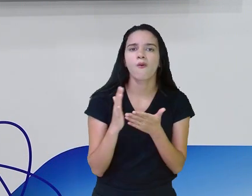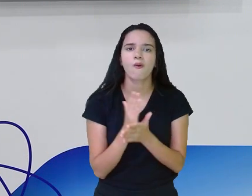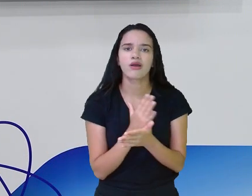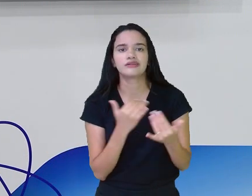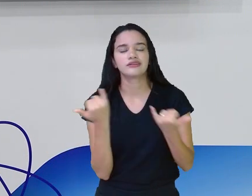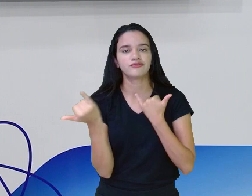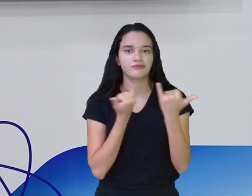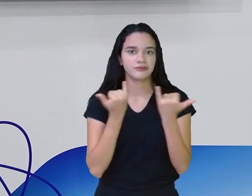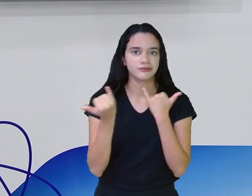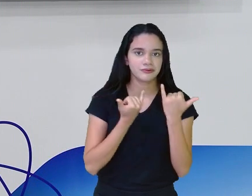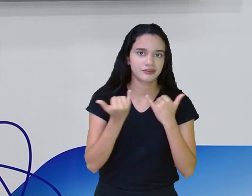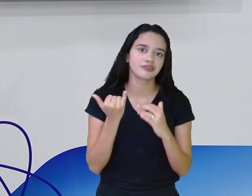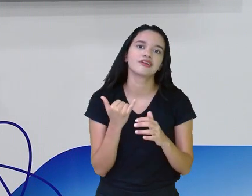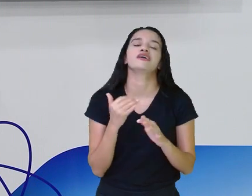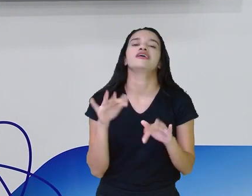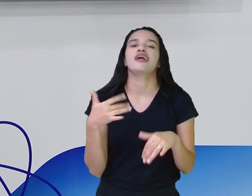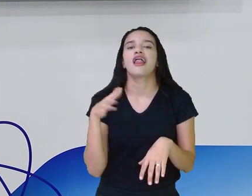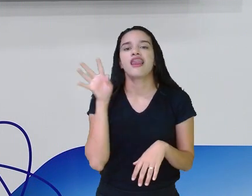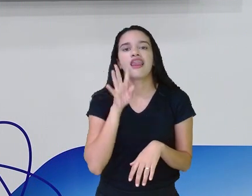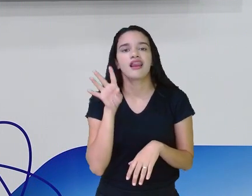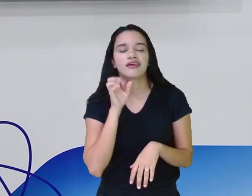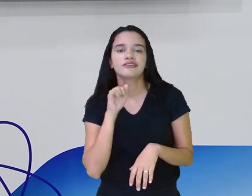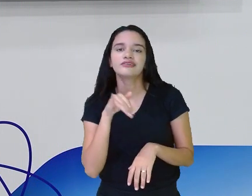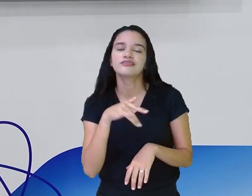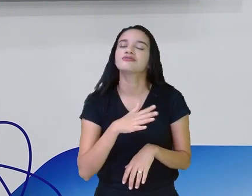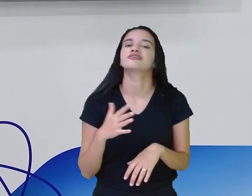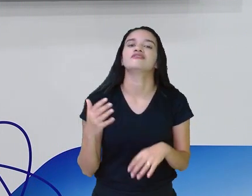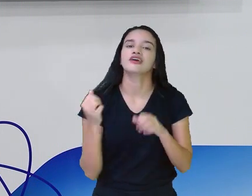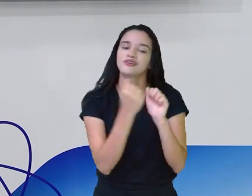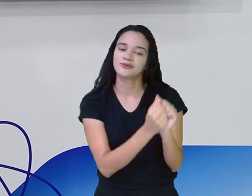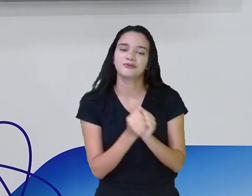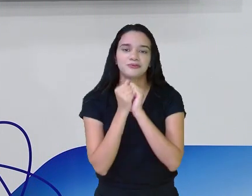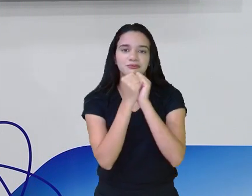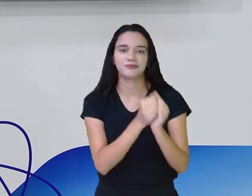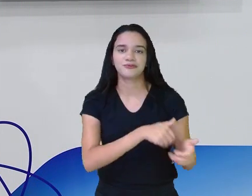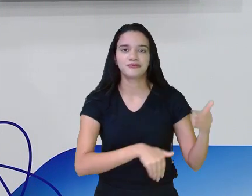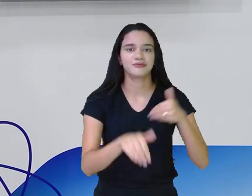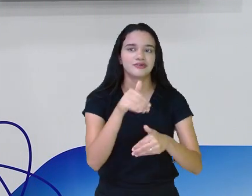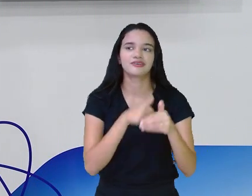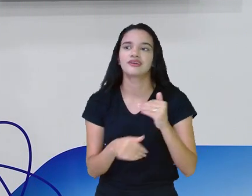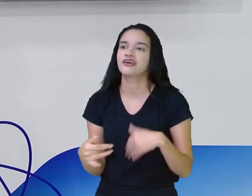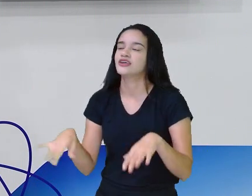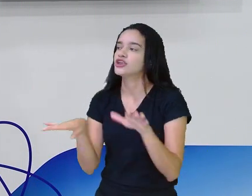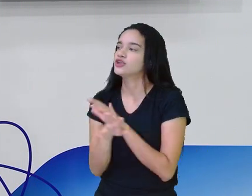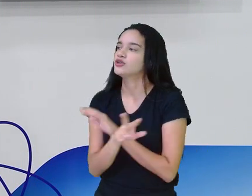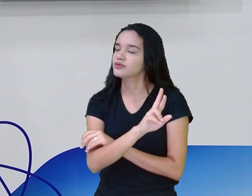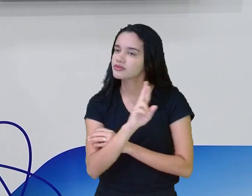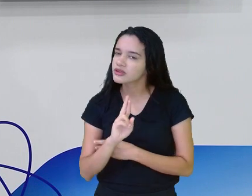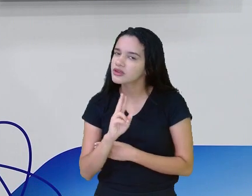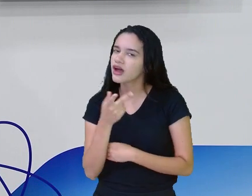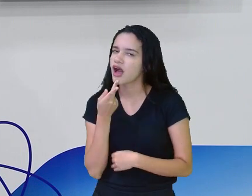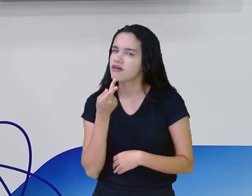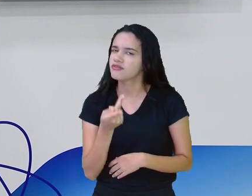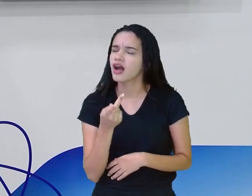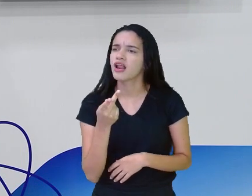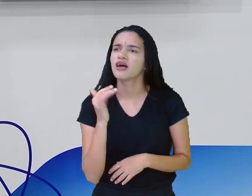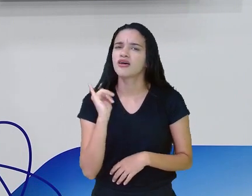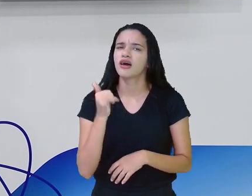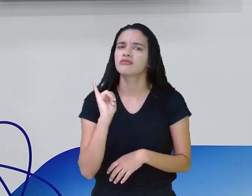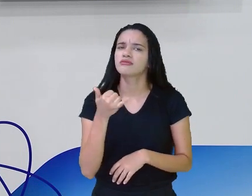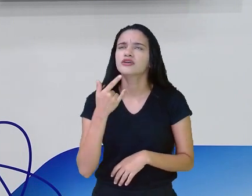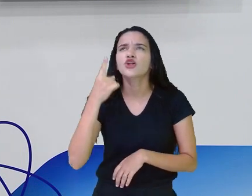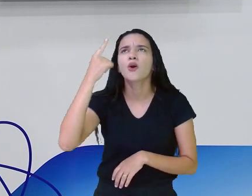mas a aula só tem graça, a aula só é legal se você estiver com a gente. E aí, professor, será que chegou alguma resposta? Eles falaram sobre o narrador, eles